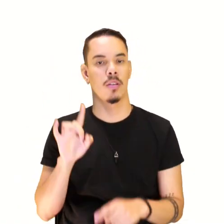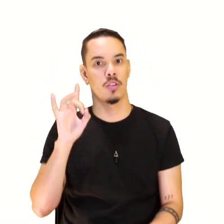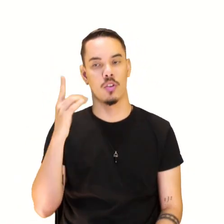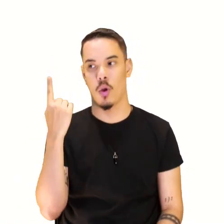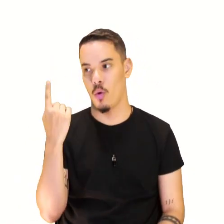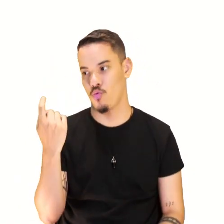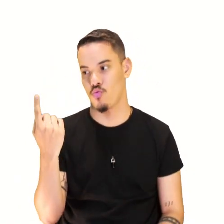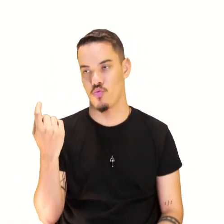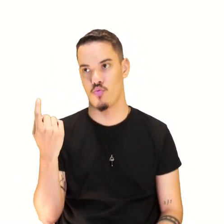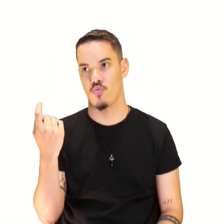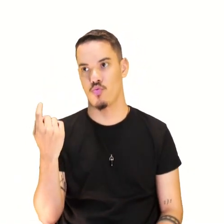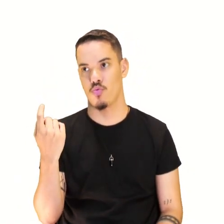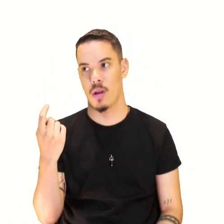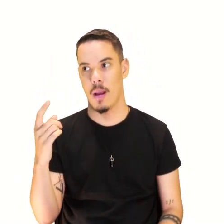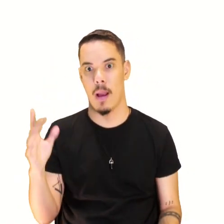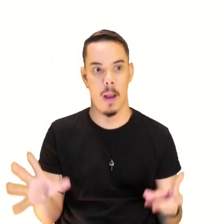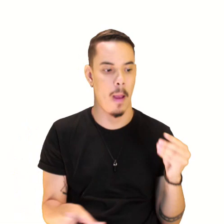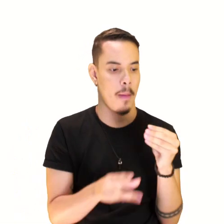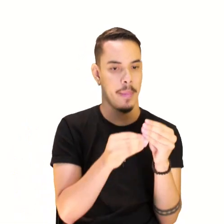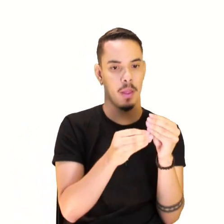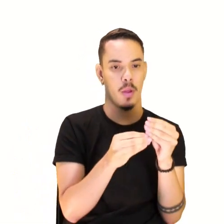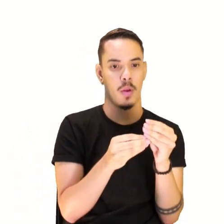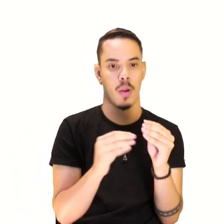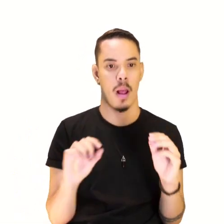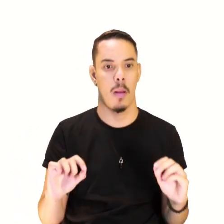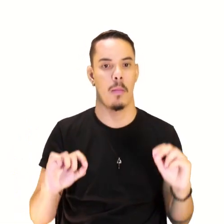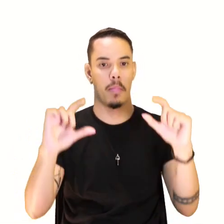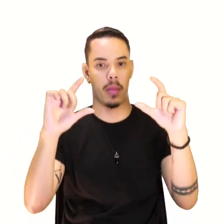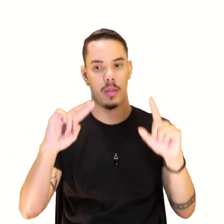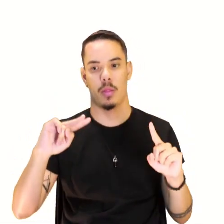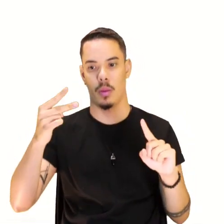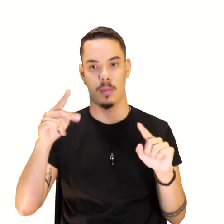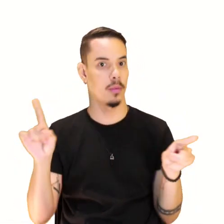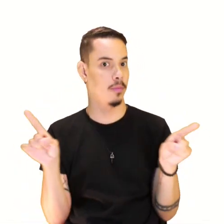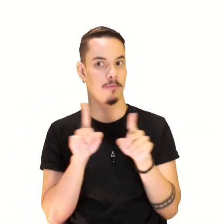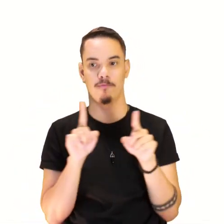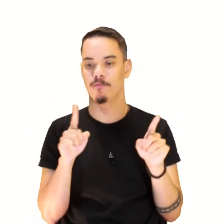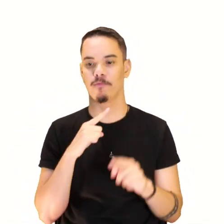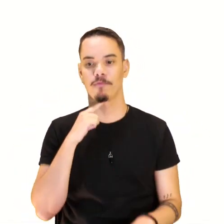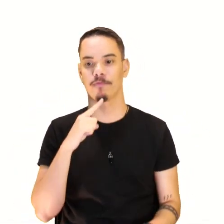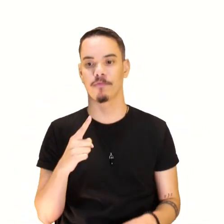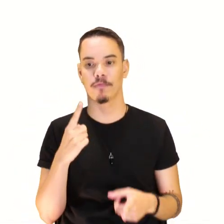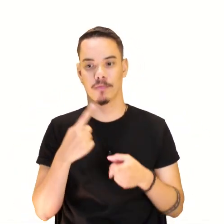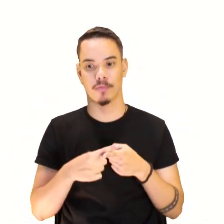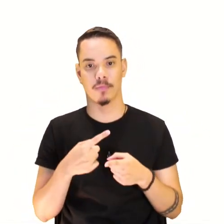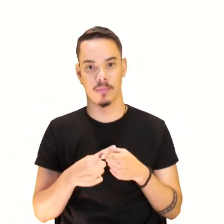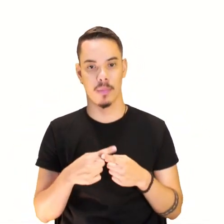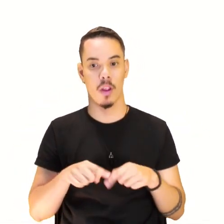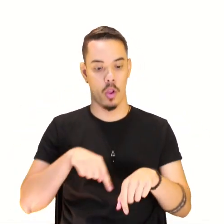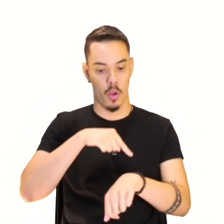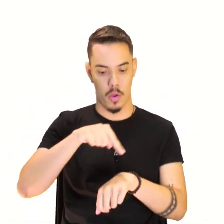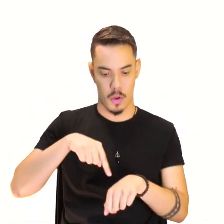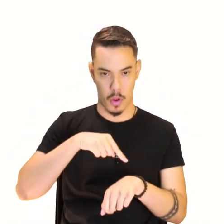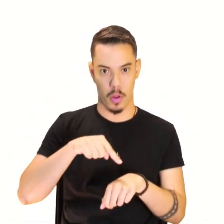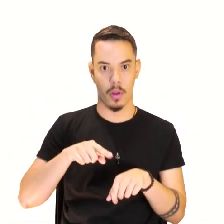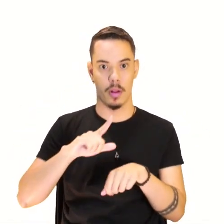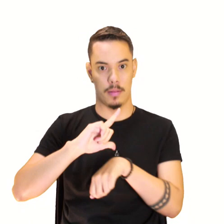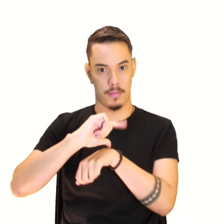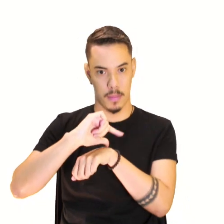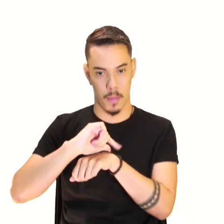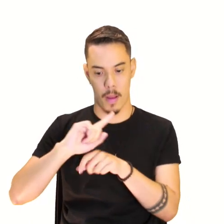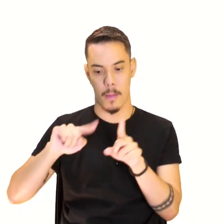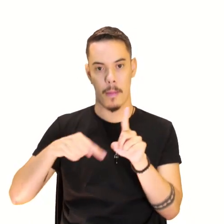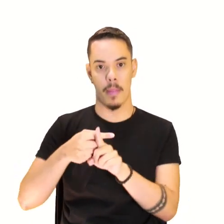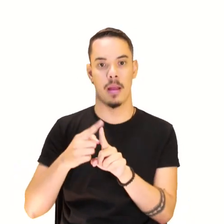agora há horas e caminhões aumentou os caminhões vão aumentar as horas então vai aumentar o dobro não não dá porque porque além das horas e dos caminhões eu